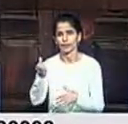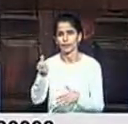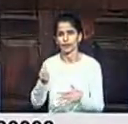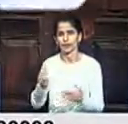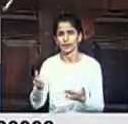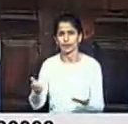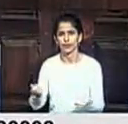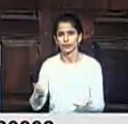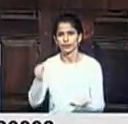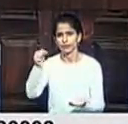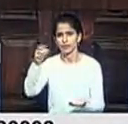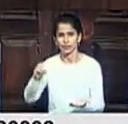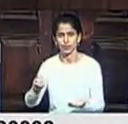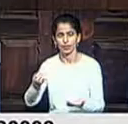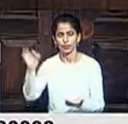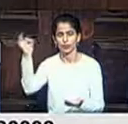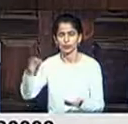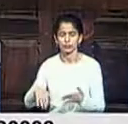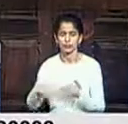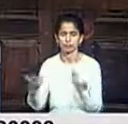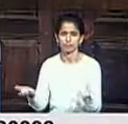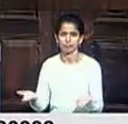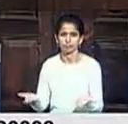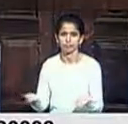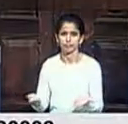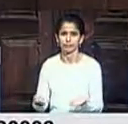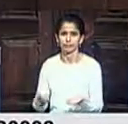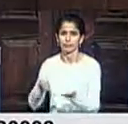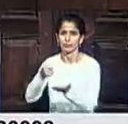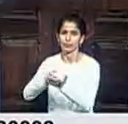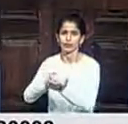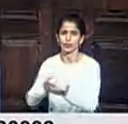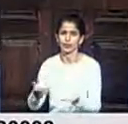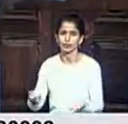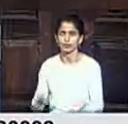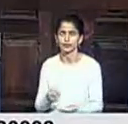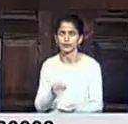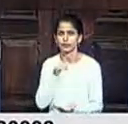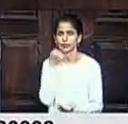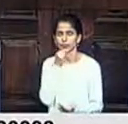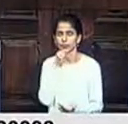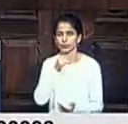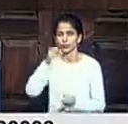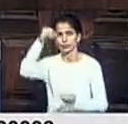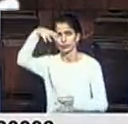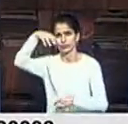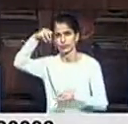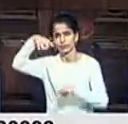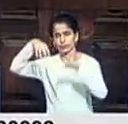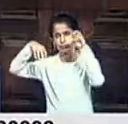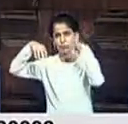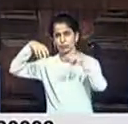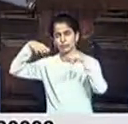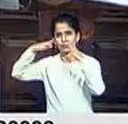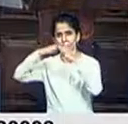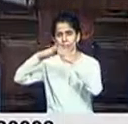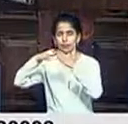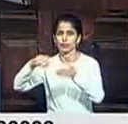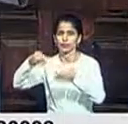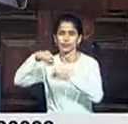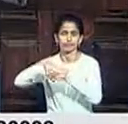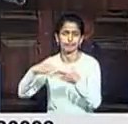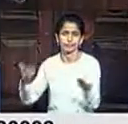60%, 70% o valor do que o cara paga para a energia elétrica